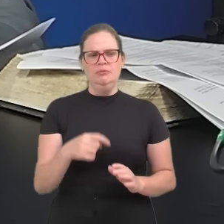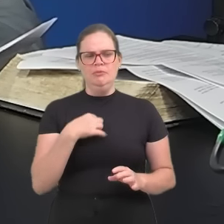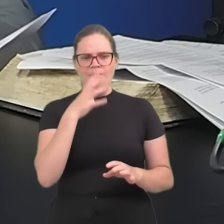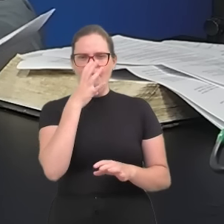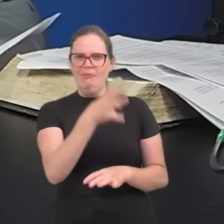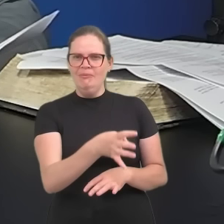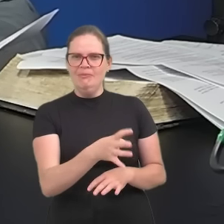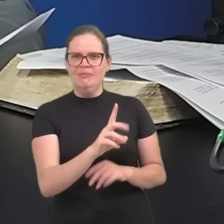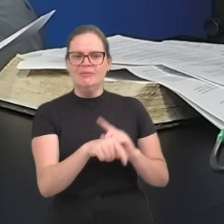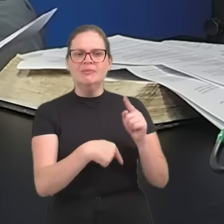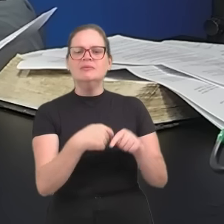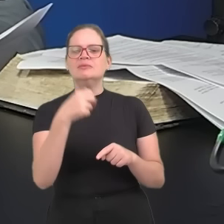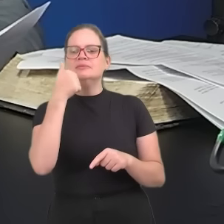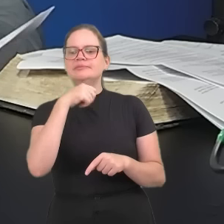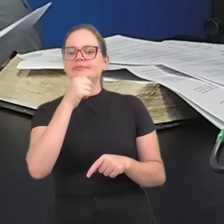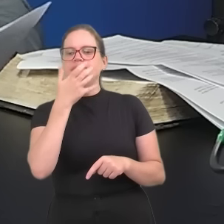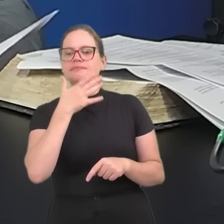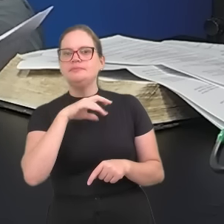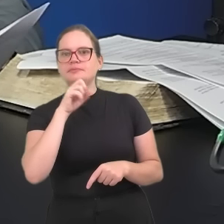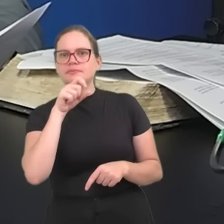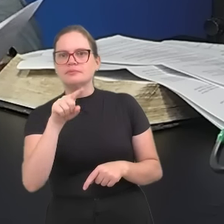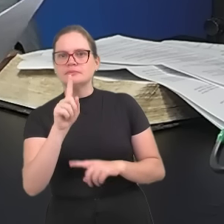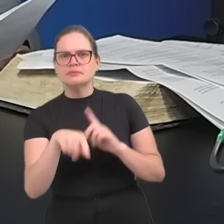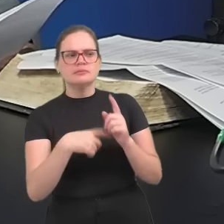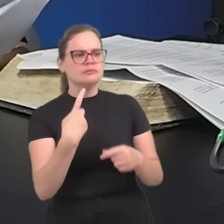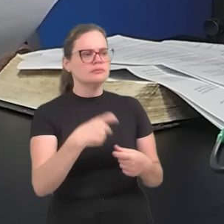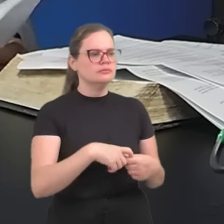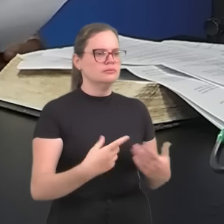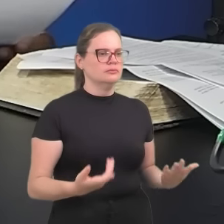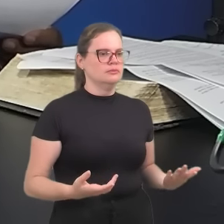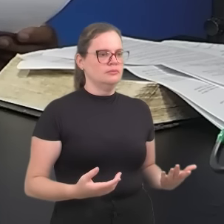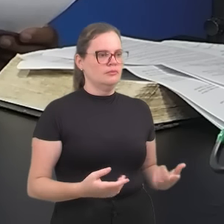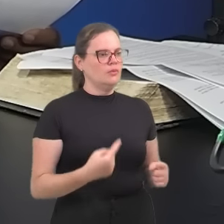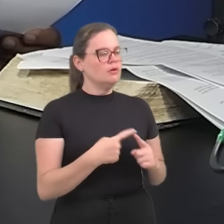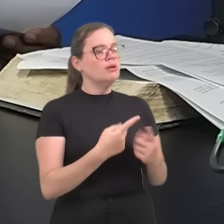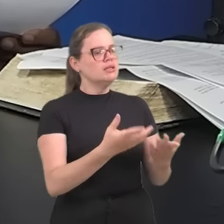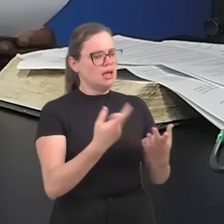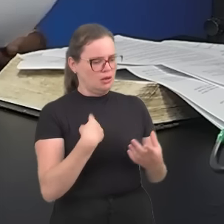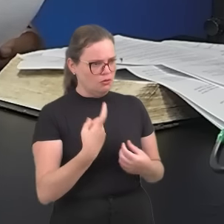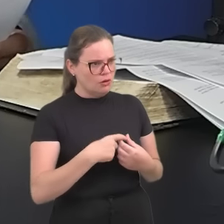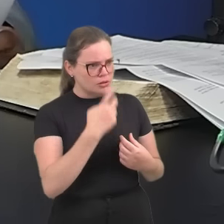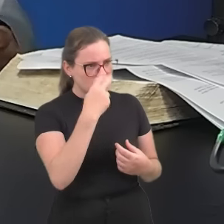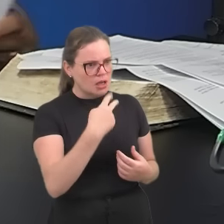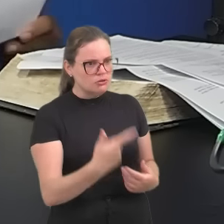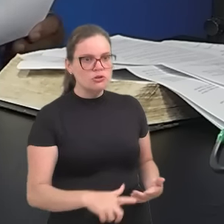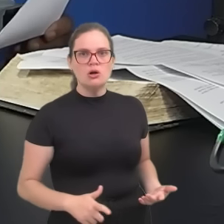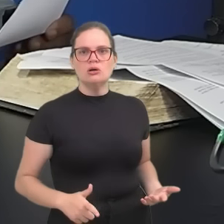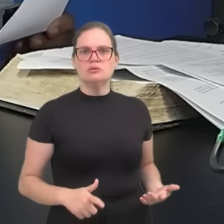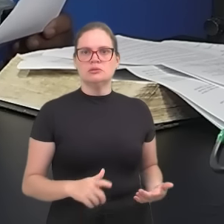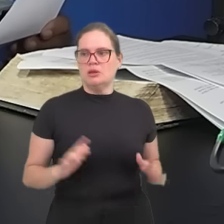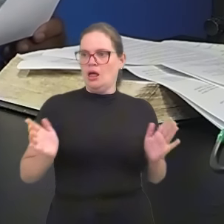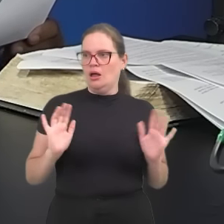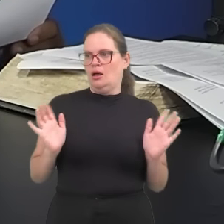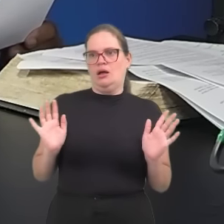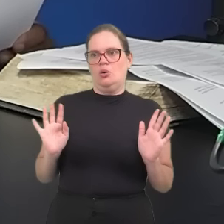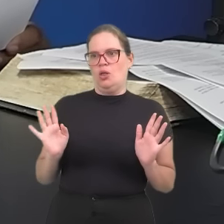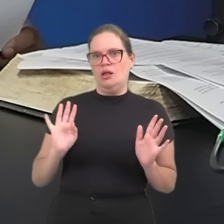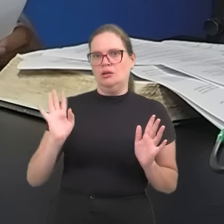foram os pais, voltaram nele, ele foi até irônico, falou assim, vocês estão querendo tornar discípulo também? Aí ele não é de jeito